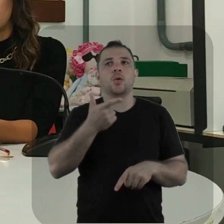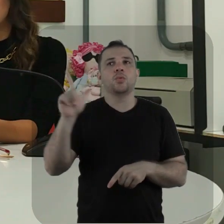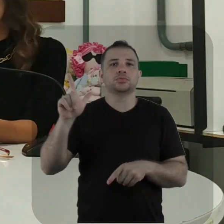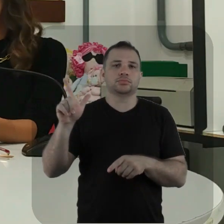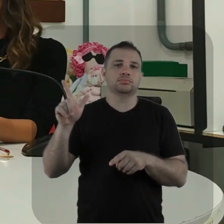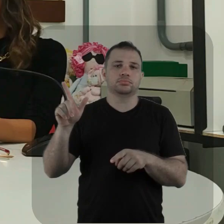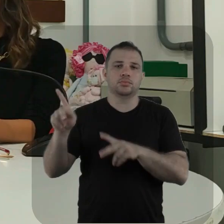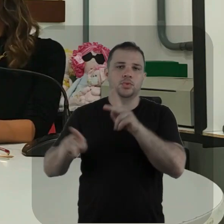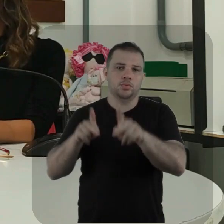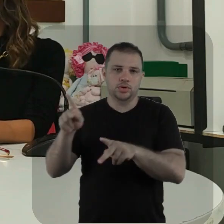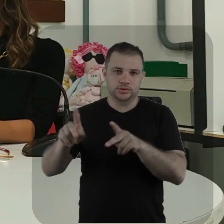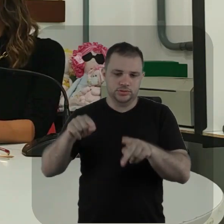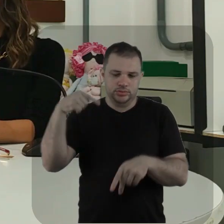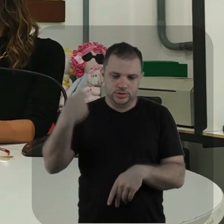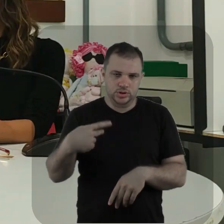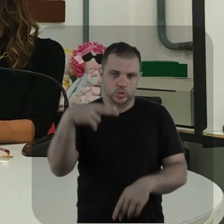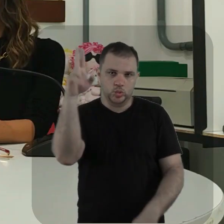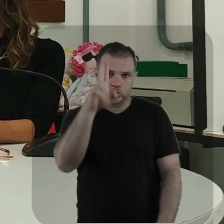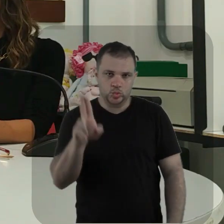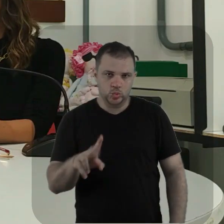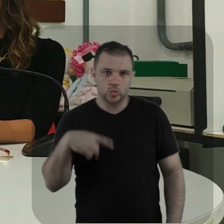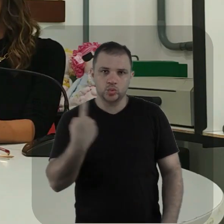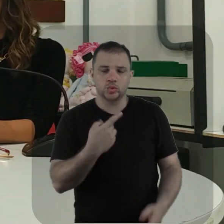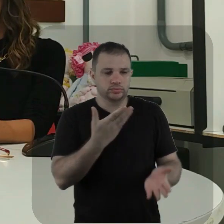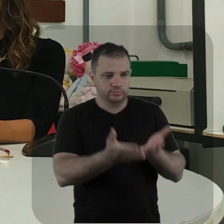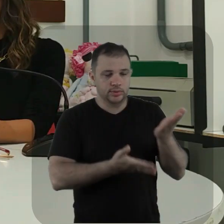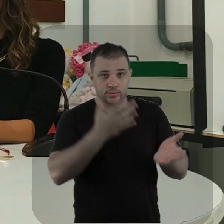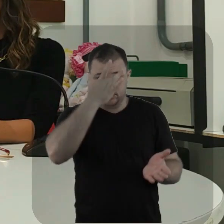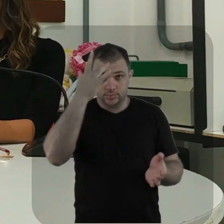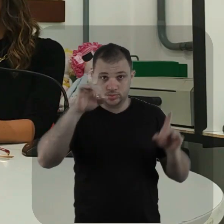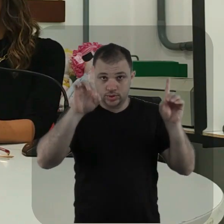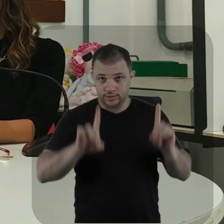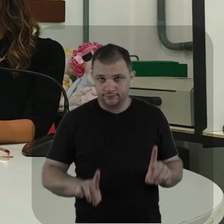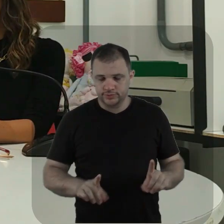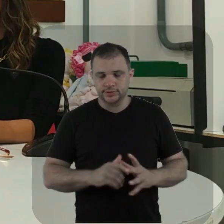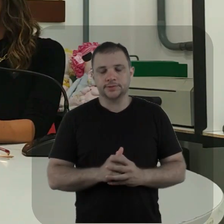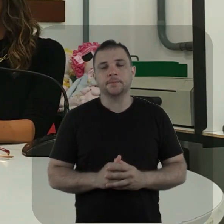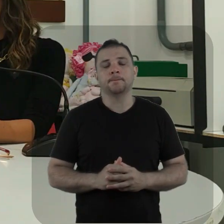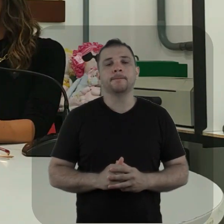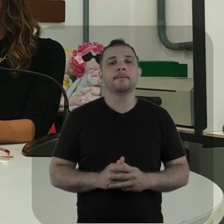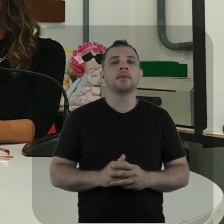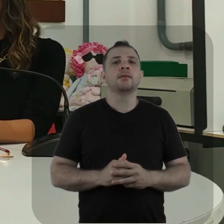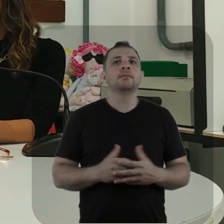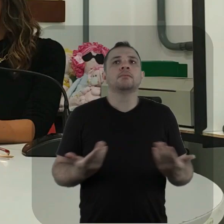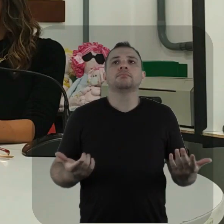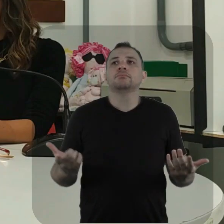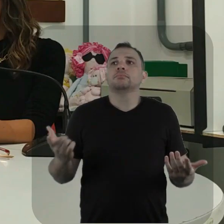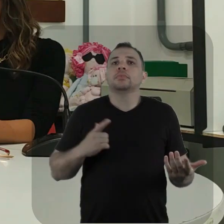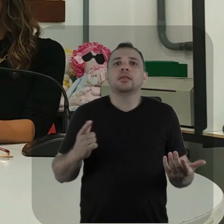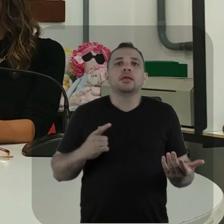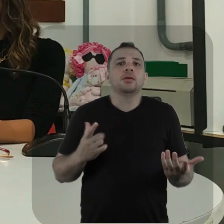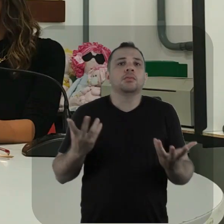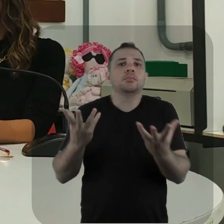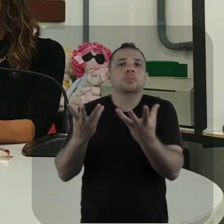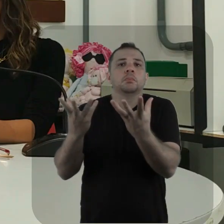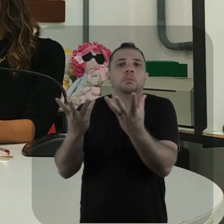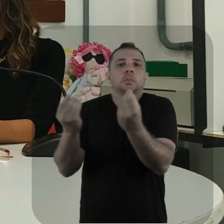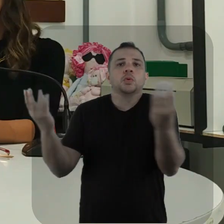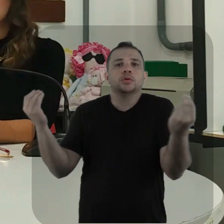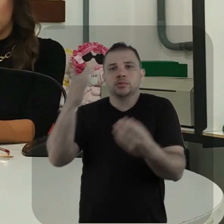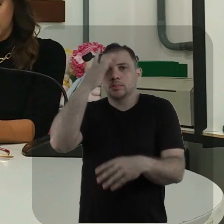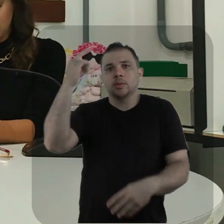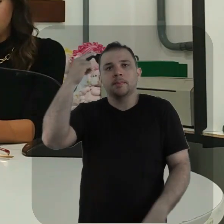né, do atendimento às pessoas com deficiência, eu vejo também o quanto ainda predomina essa